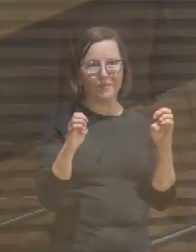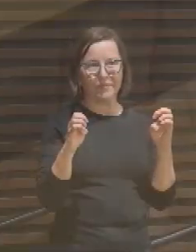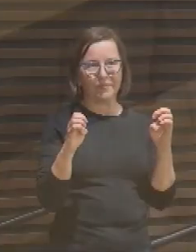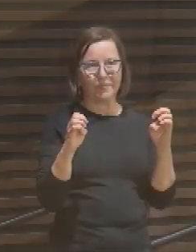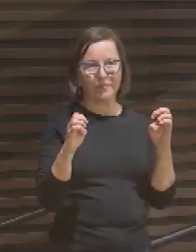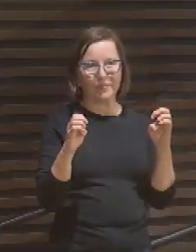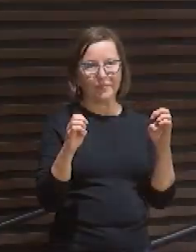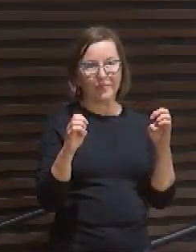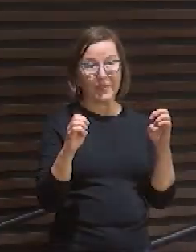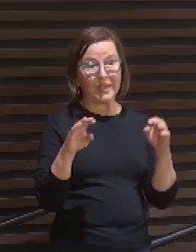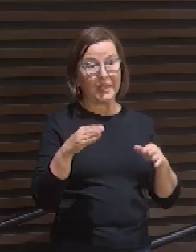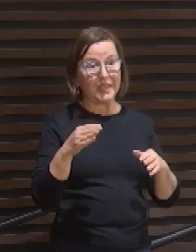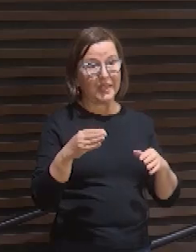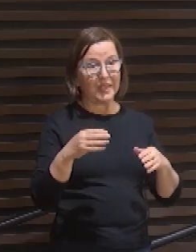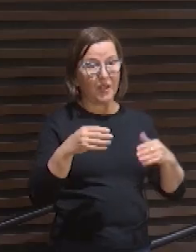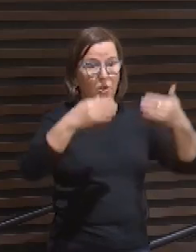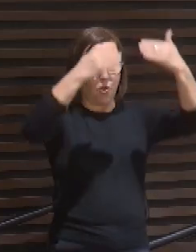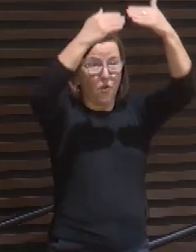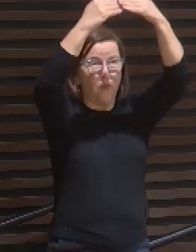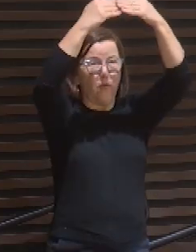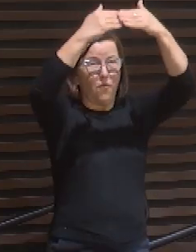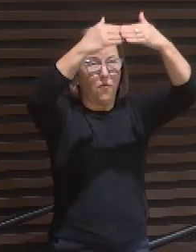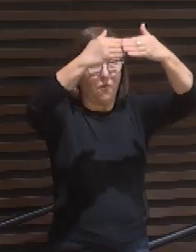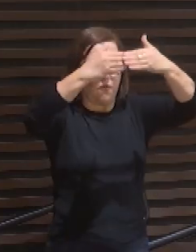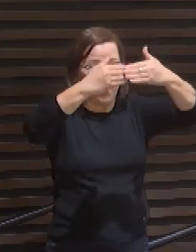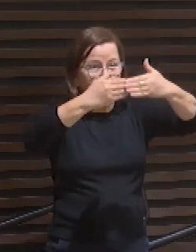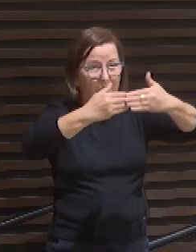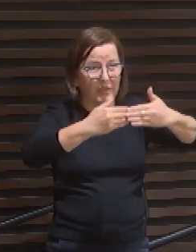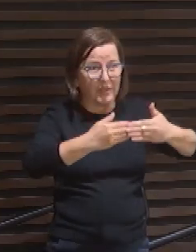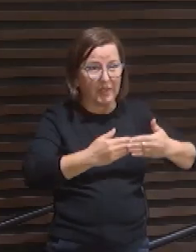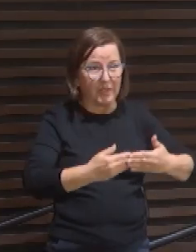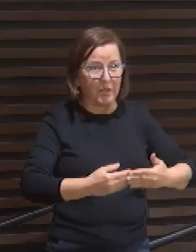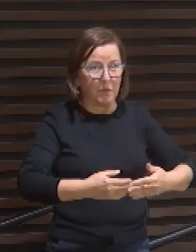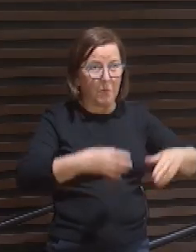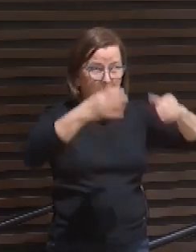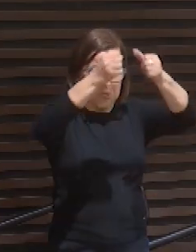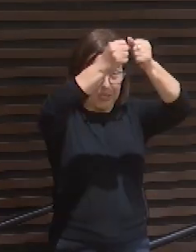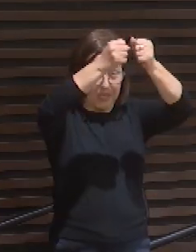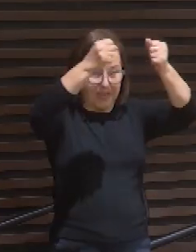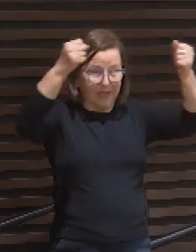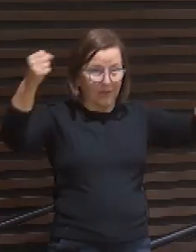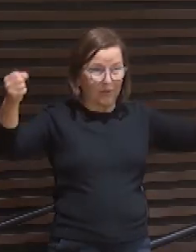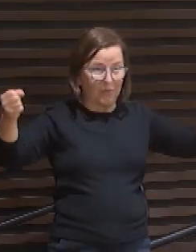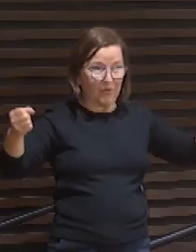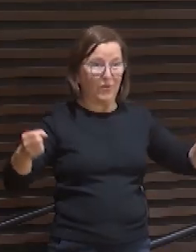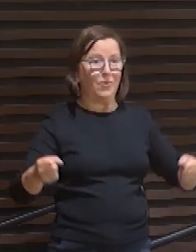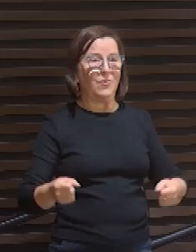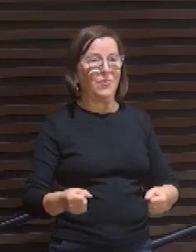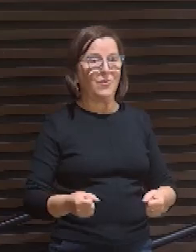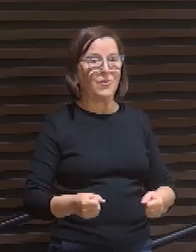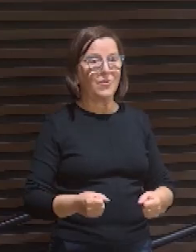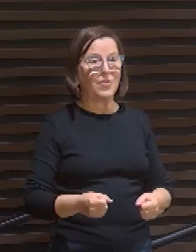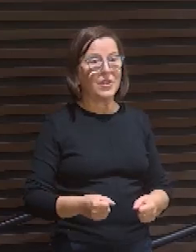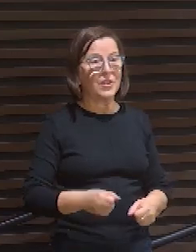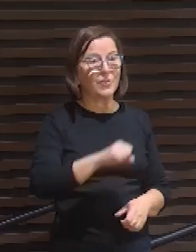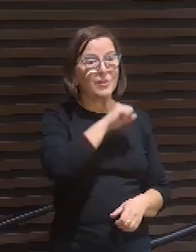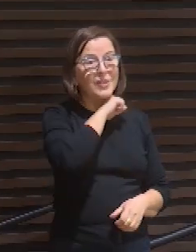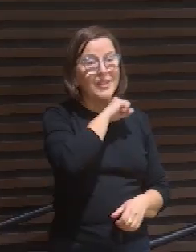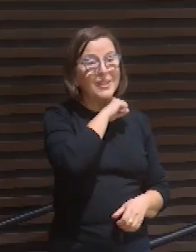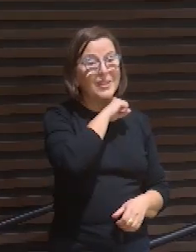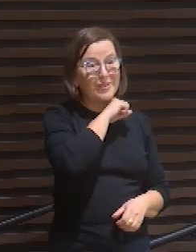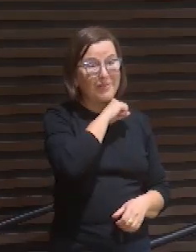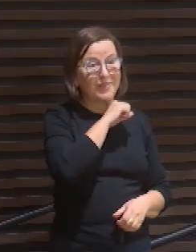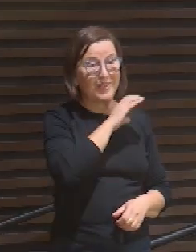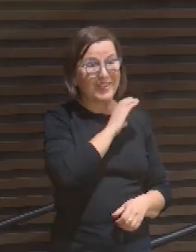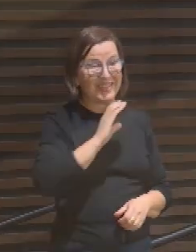o véu do templo se rasgando bem no meio, no sacrifício de Cristo, para nos dar entrada no